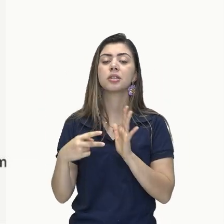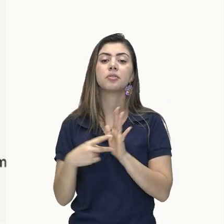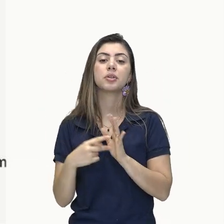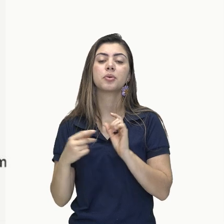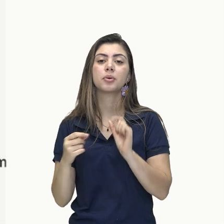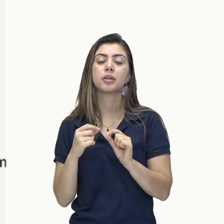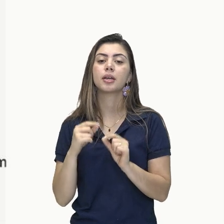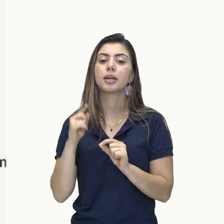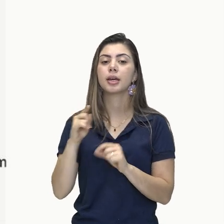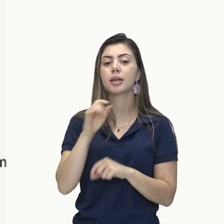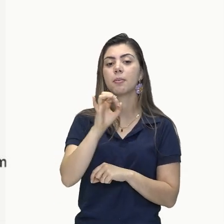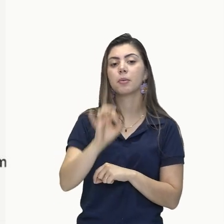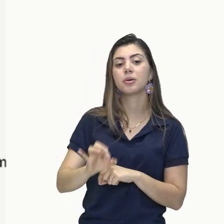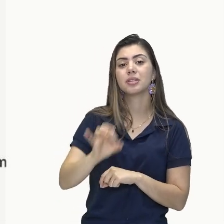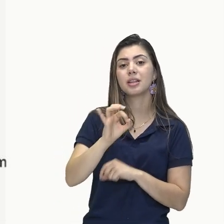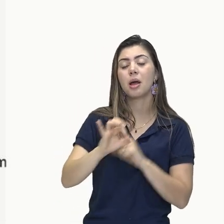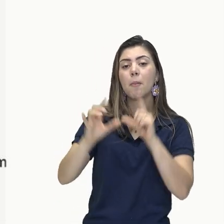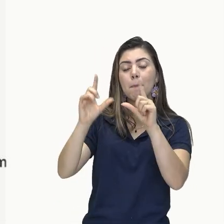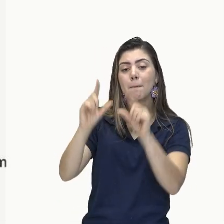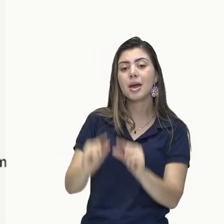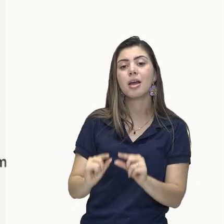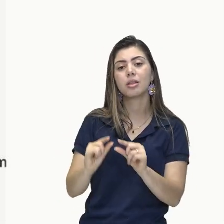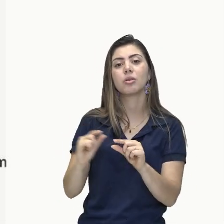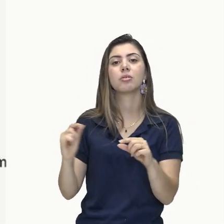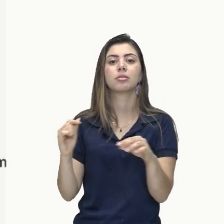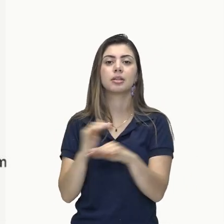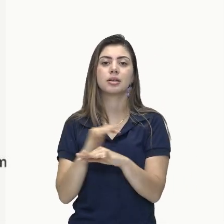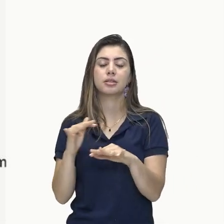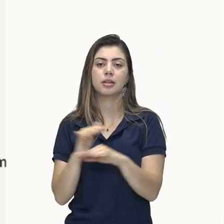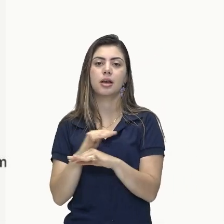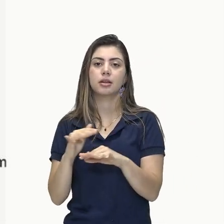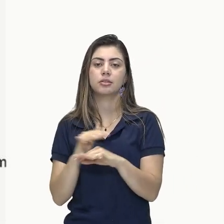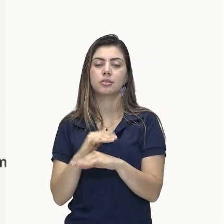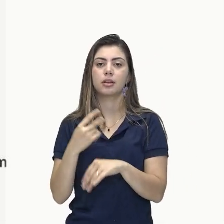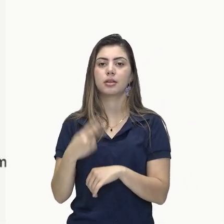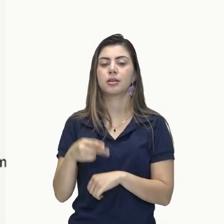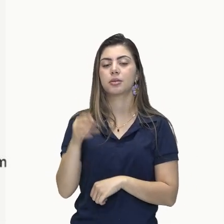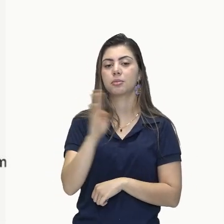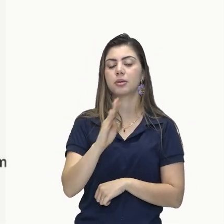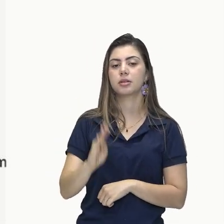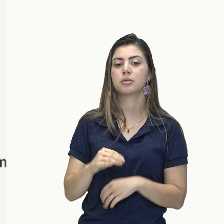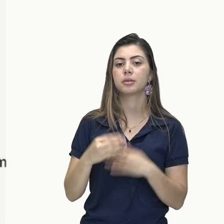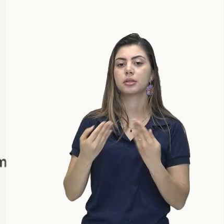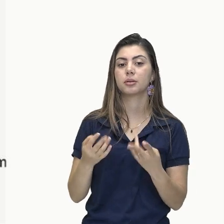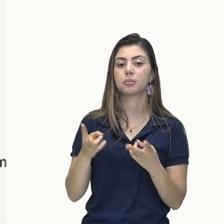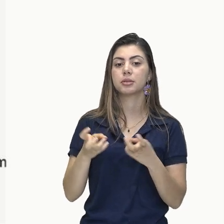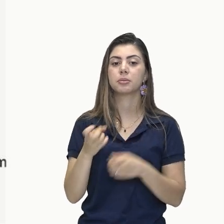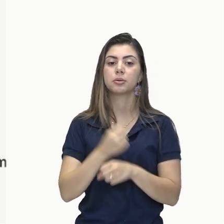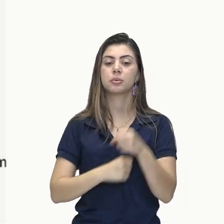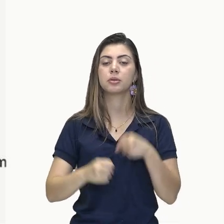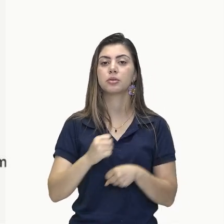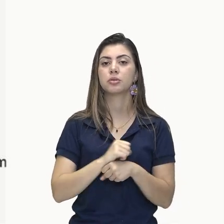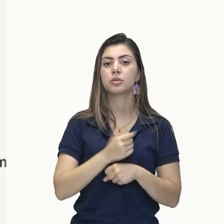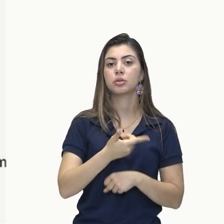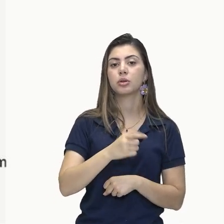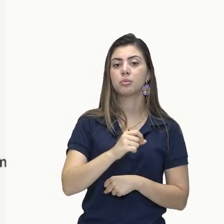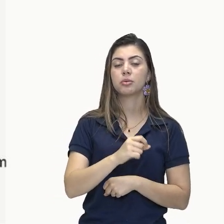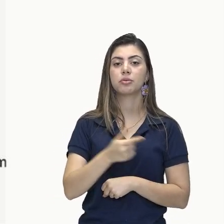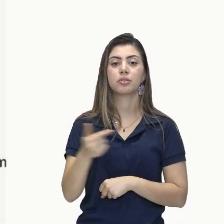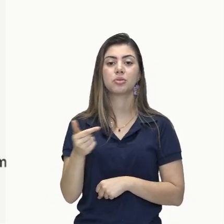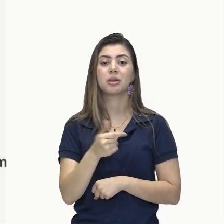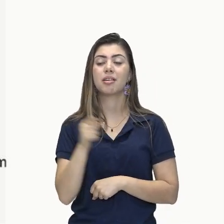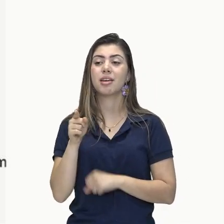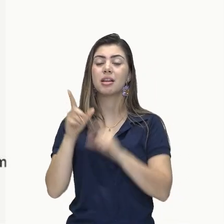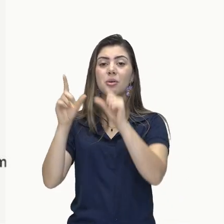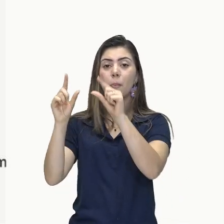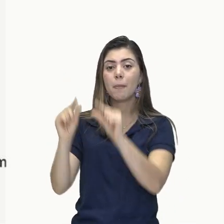percentual menor da taxa de urbanização do Brasil. Então, o Piauí, em 2022, ele tinha o menor